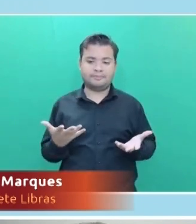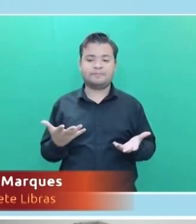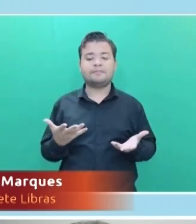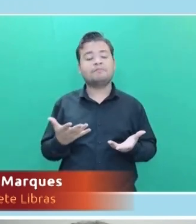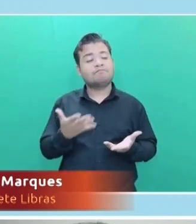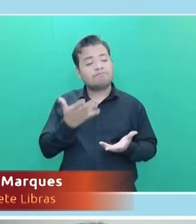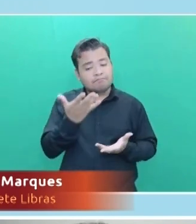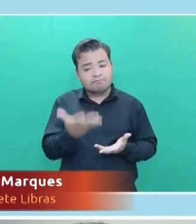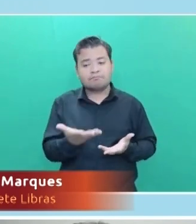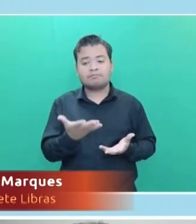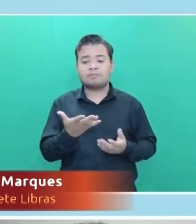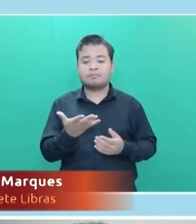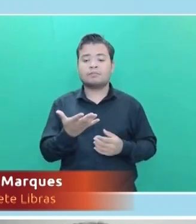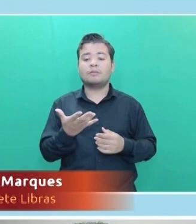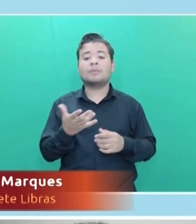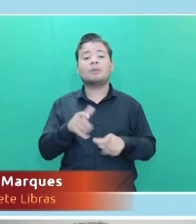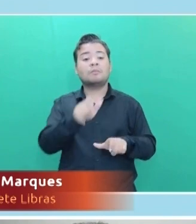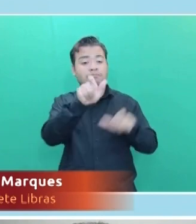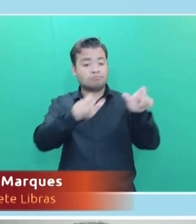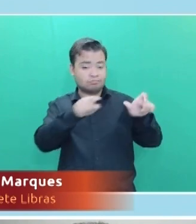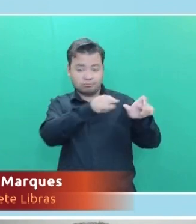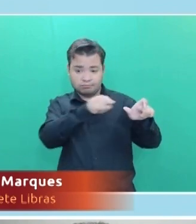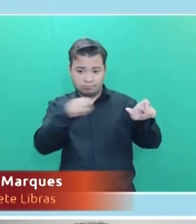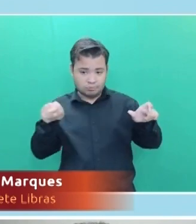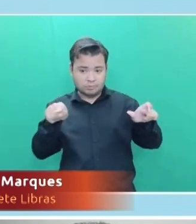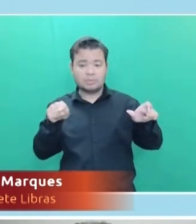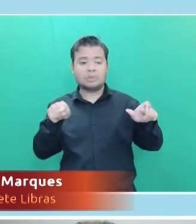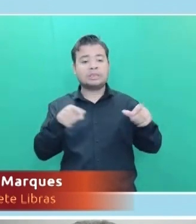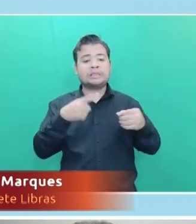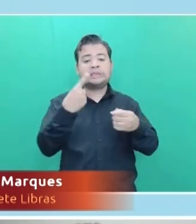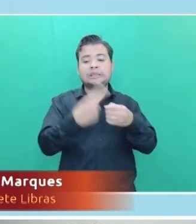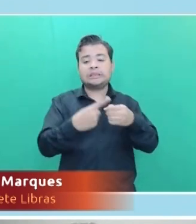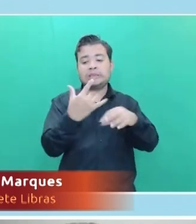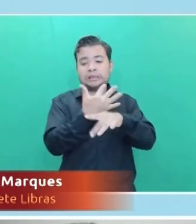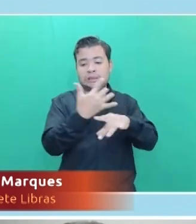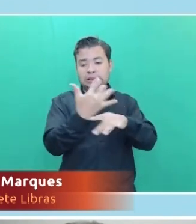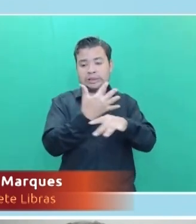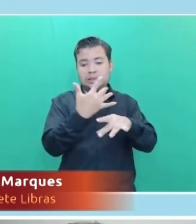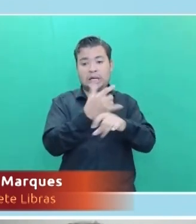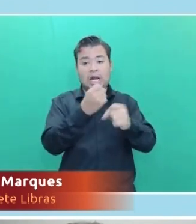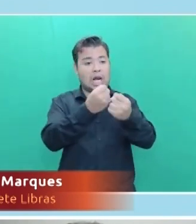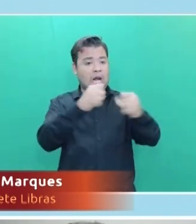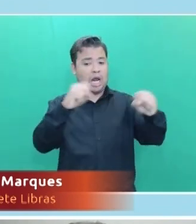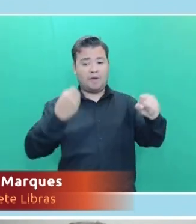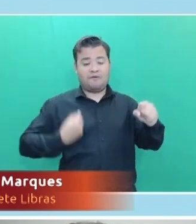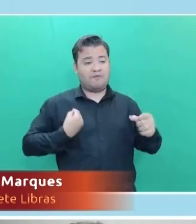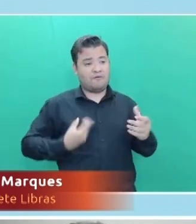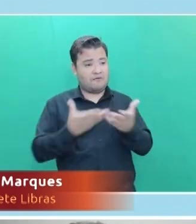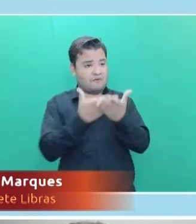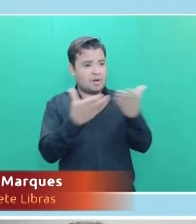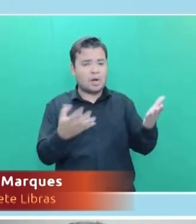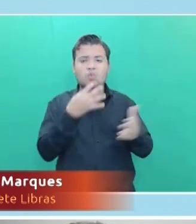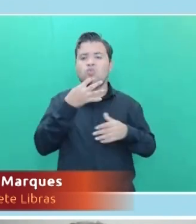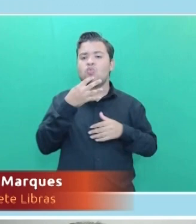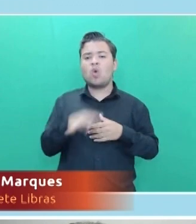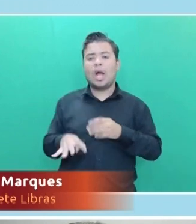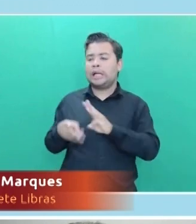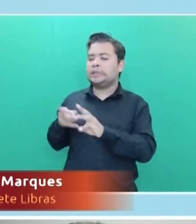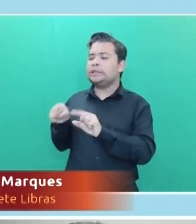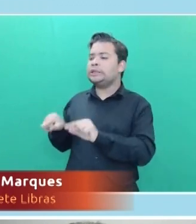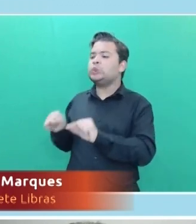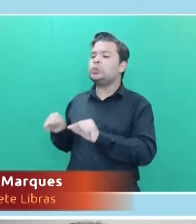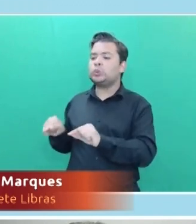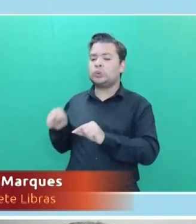vezes, aquelas pessoas que moram na cidade grande, não tem conhecimento indígena, vão